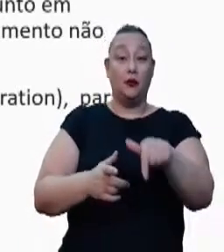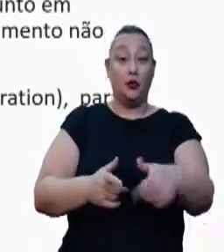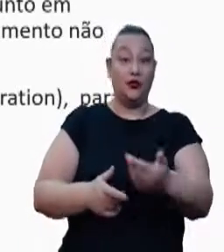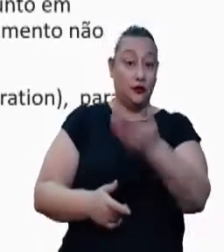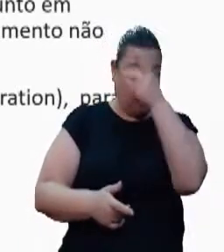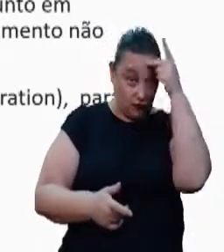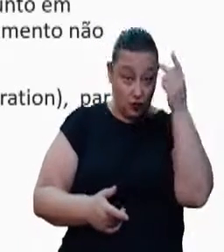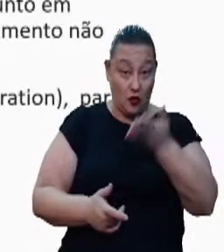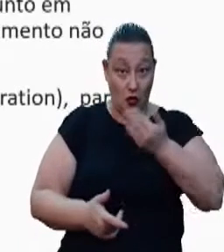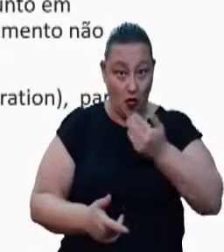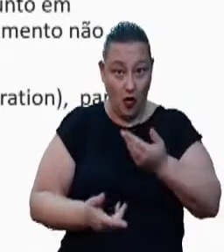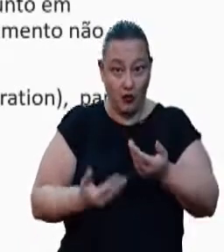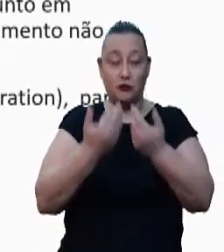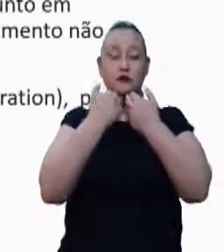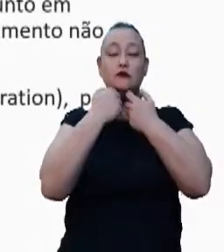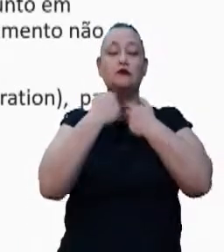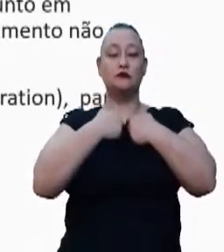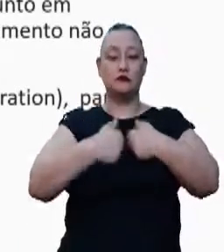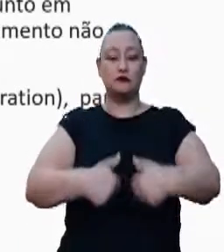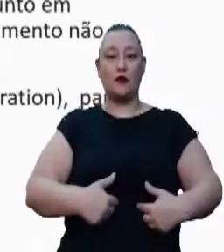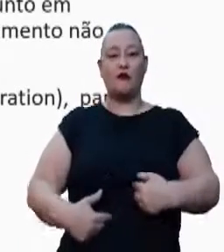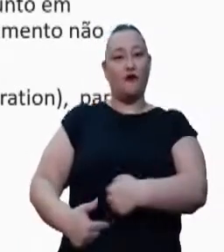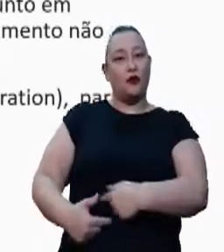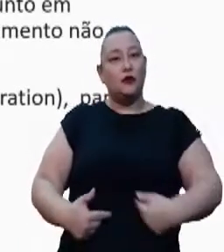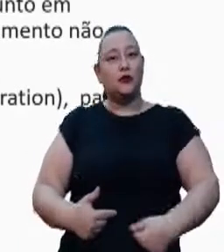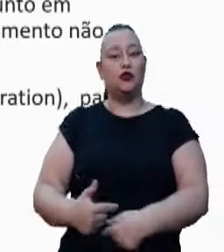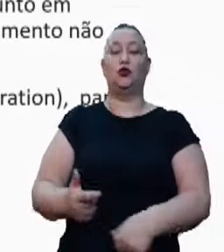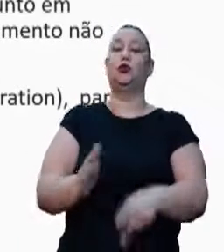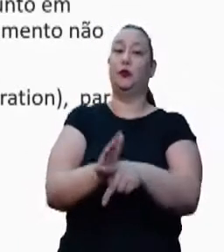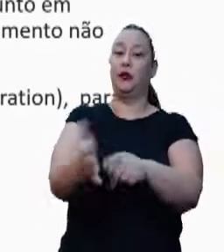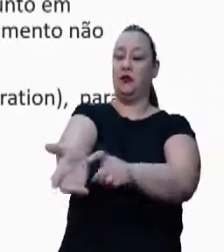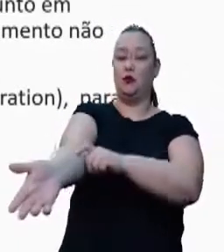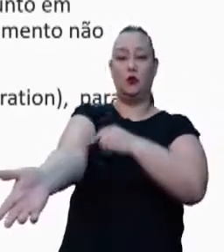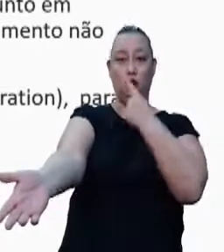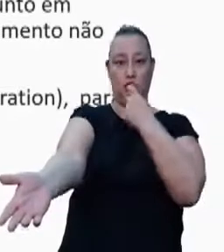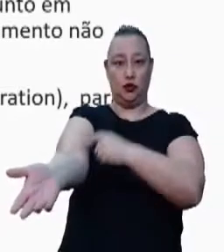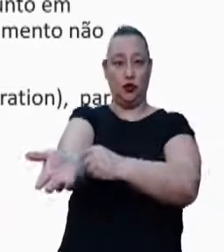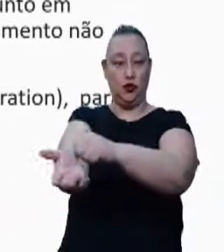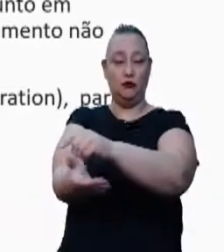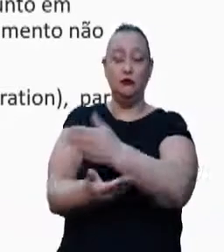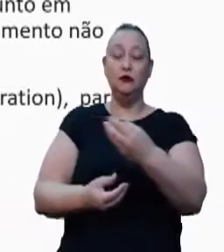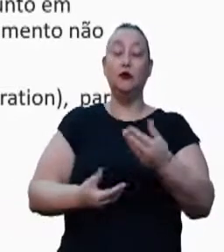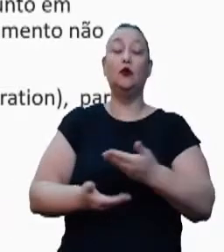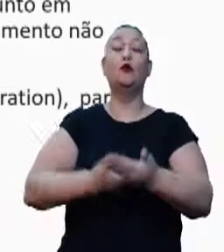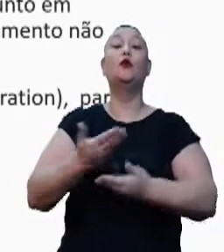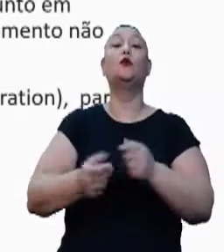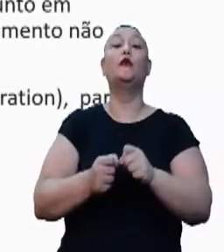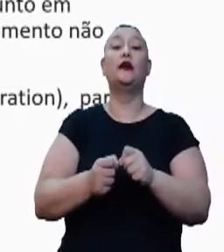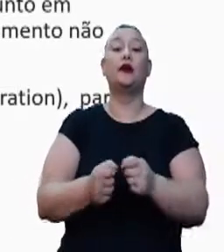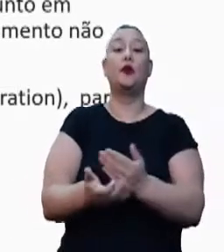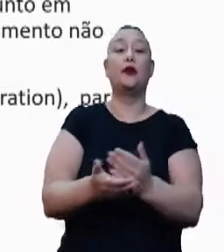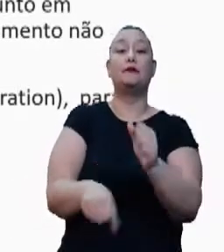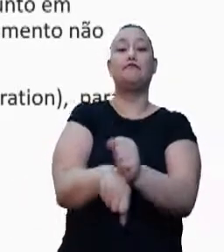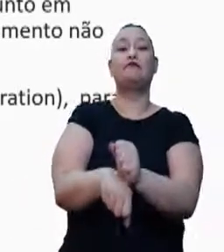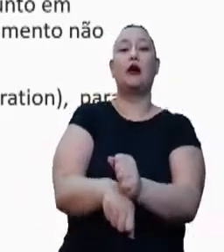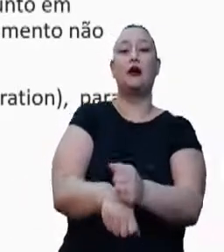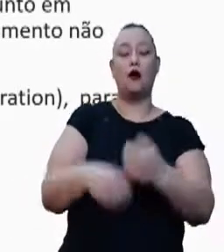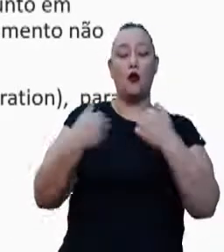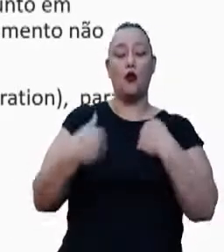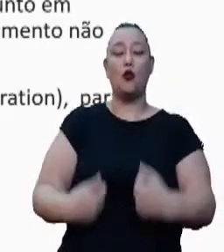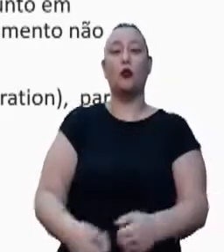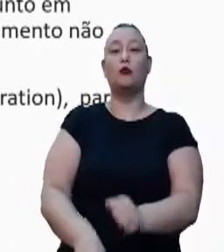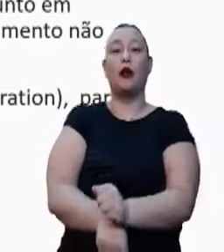ingere aquilo, cai no intestino, vai para a corrente sanguínea e ela começa a causar paralisia.